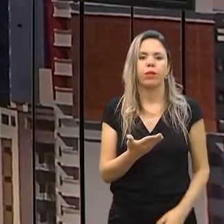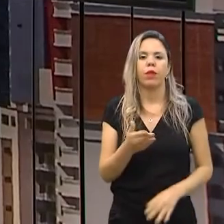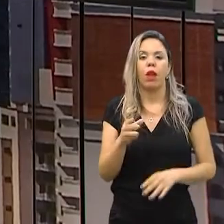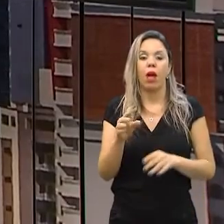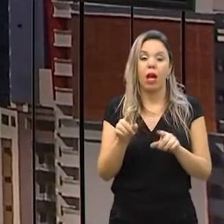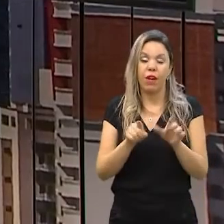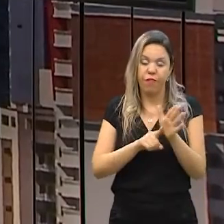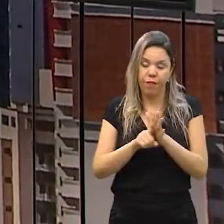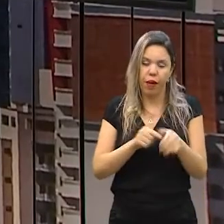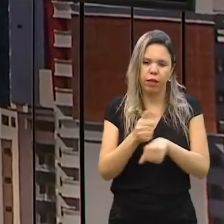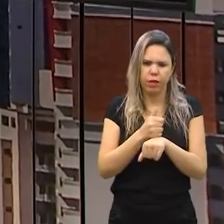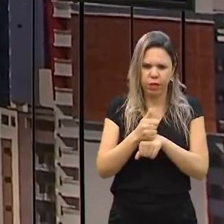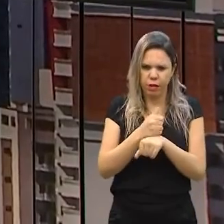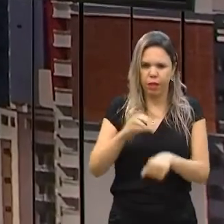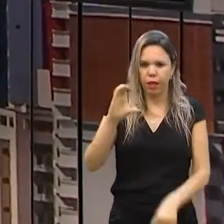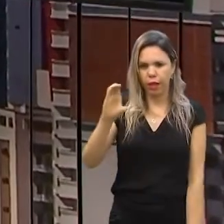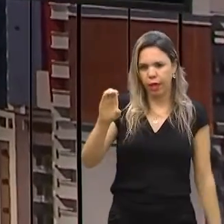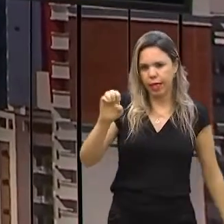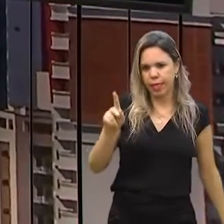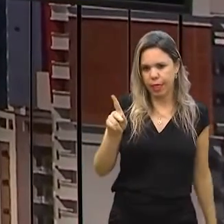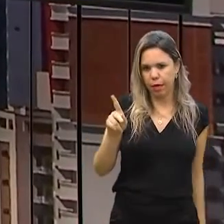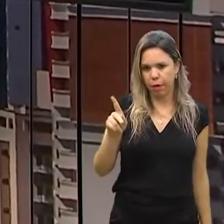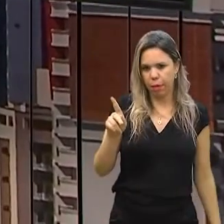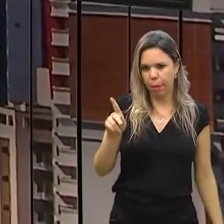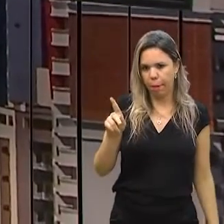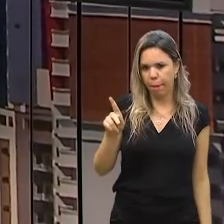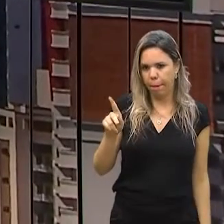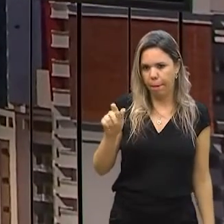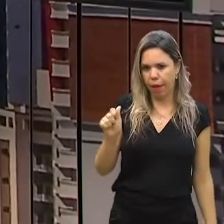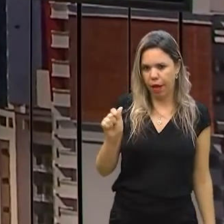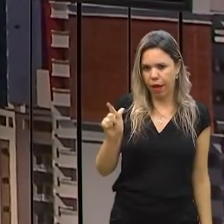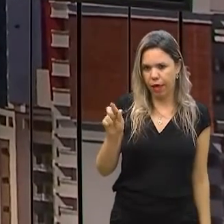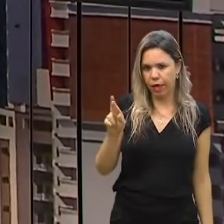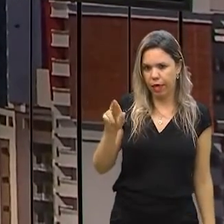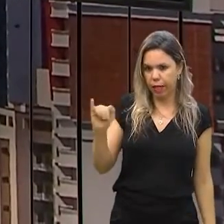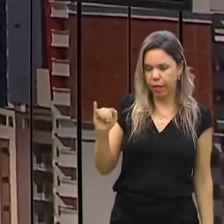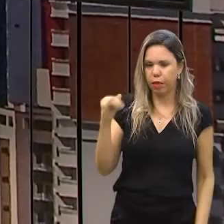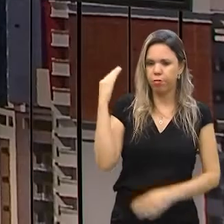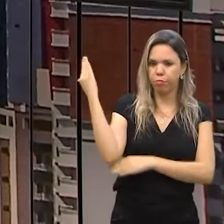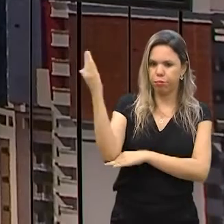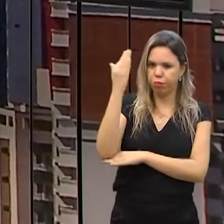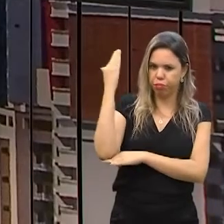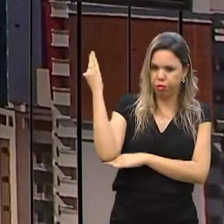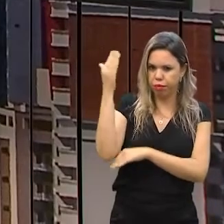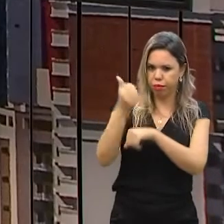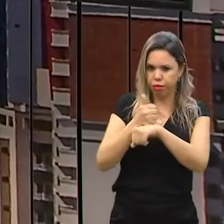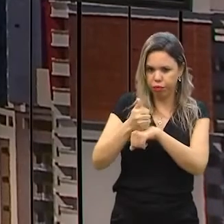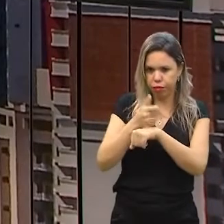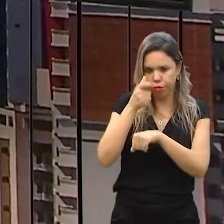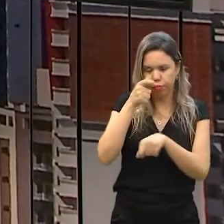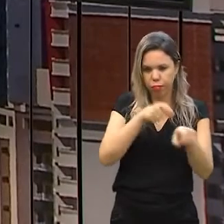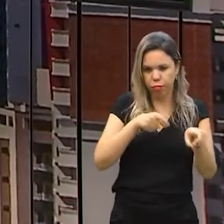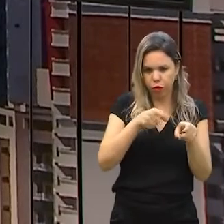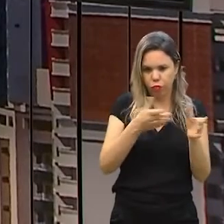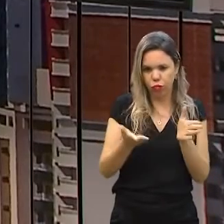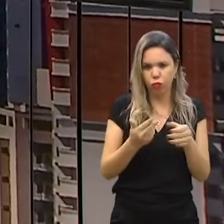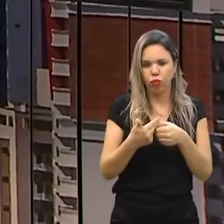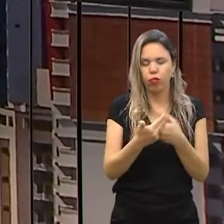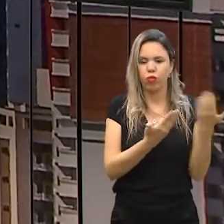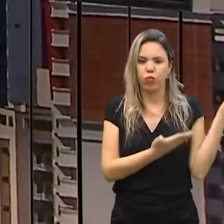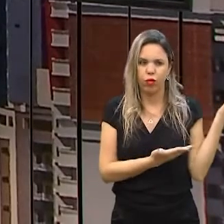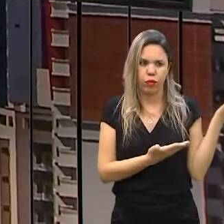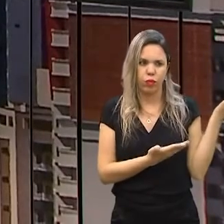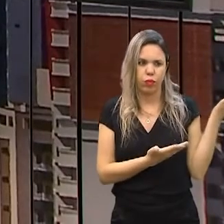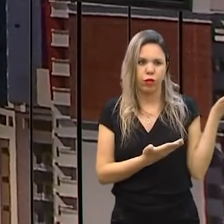do CEPAGRE, o Centro de Pesquisas Meteorológicas e Climáticas Aplicadas à Agricultura, a Unicamp. Bruno,